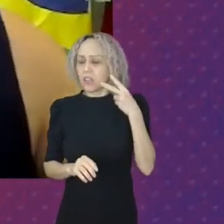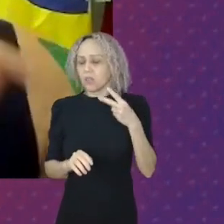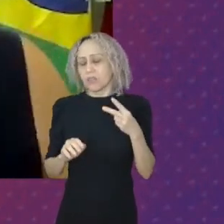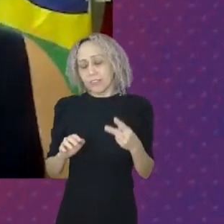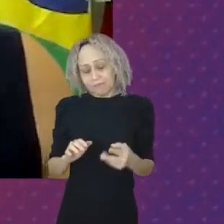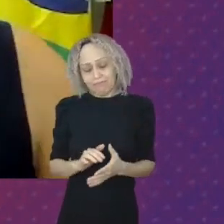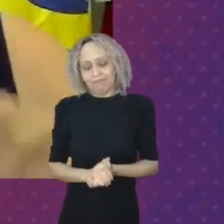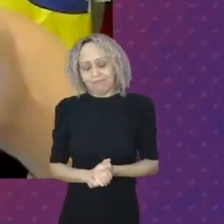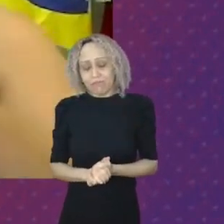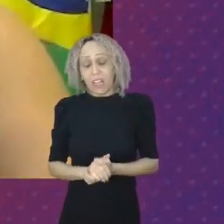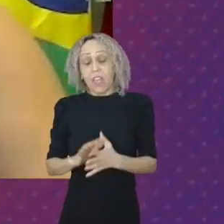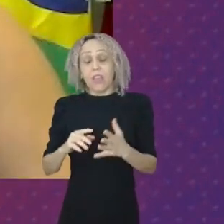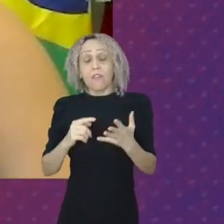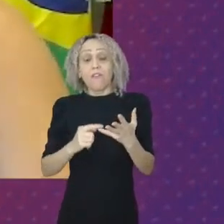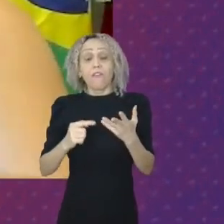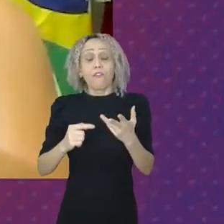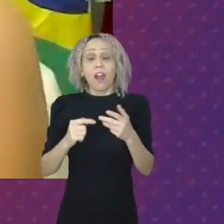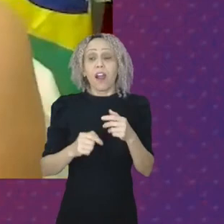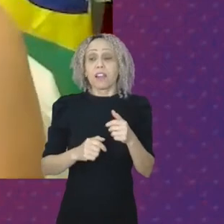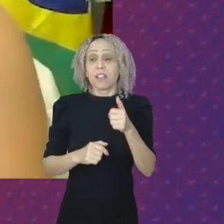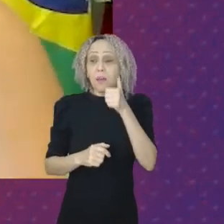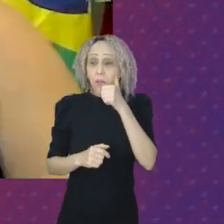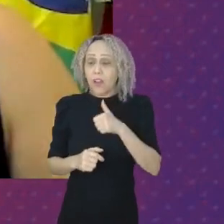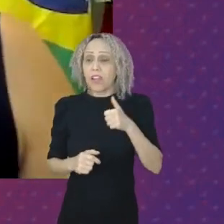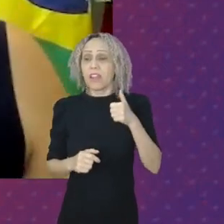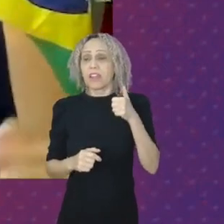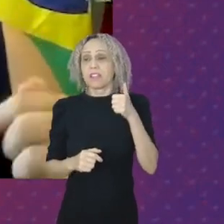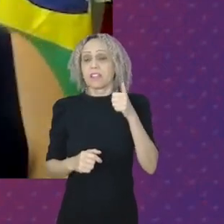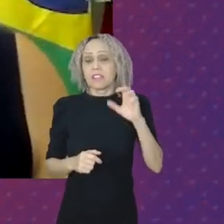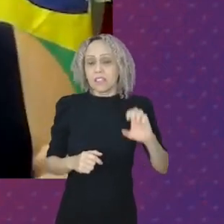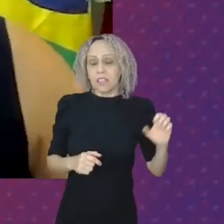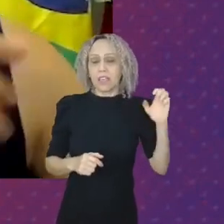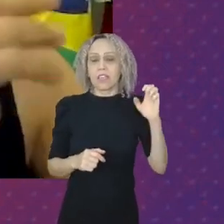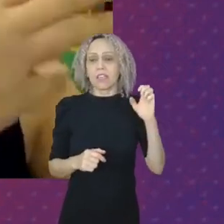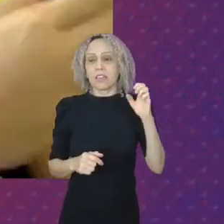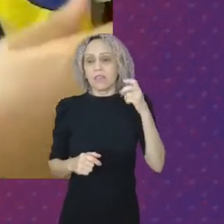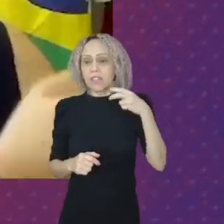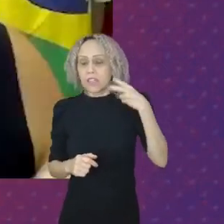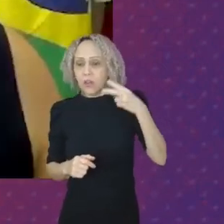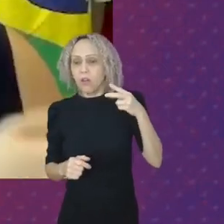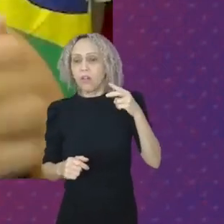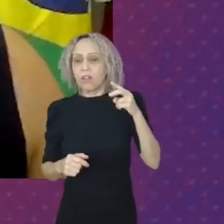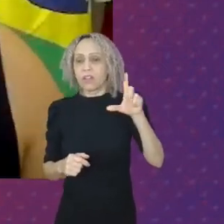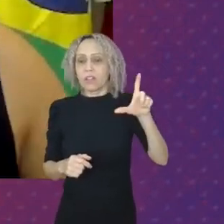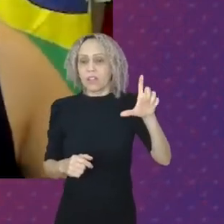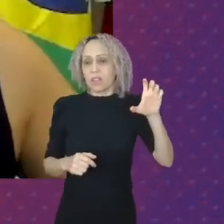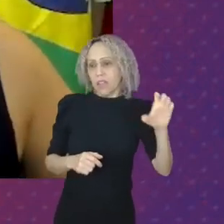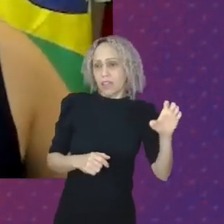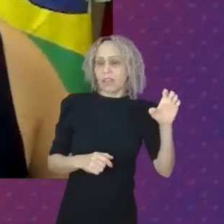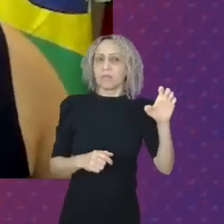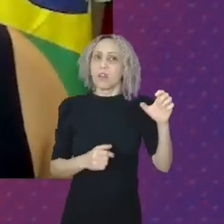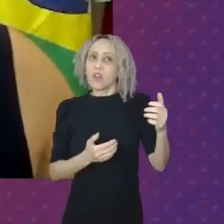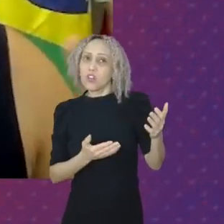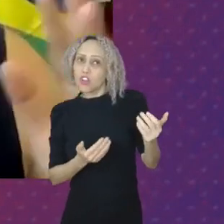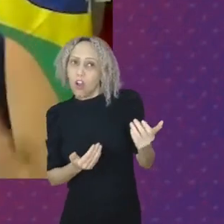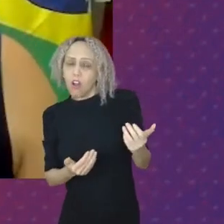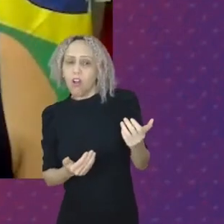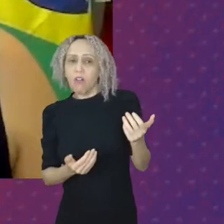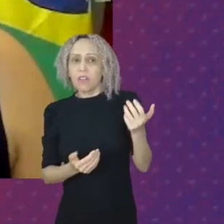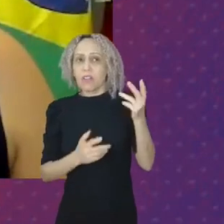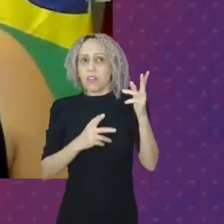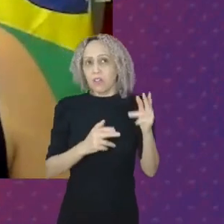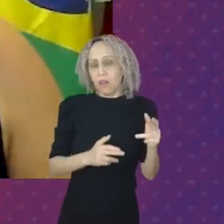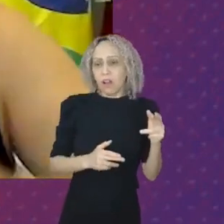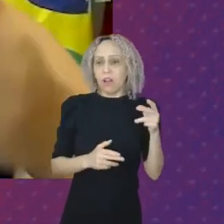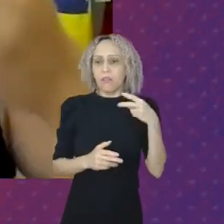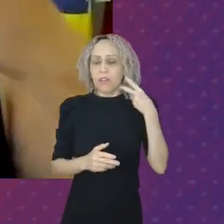esquerda, negras, lésbicas, jovens, como eu, como a vereadora Ana Lúcia de Joinville, a vereadora Marlina